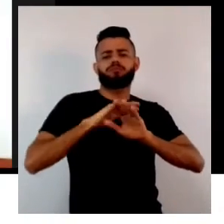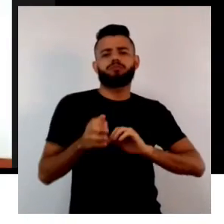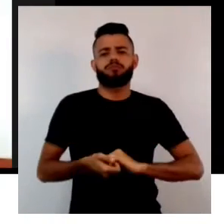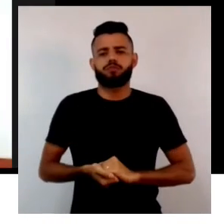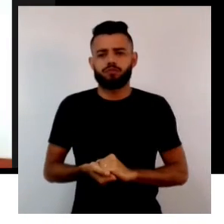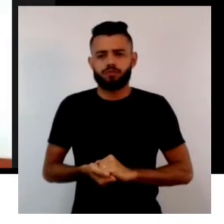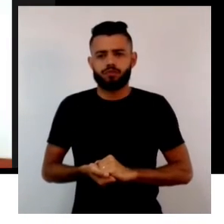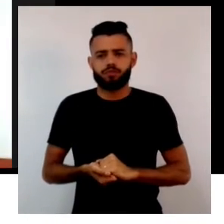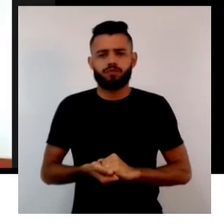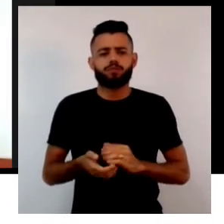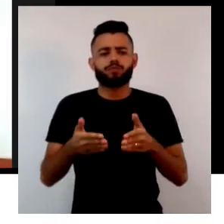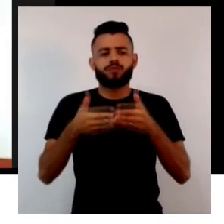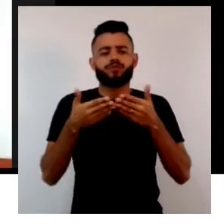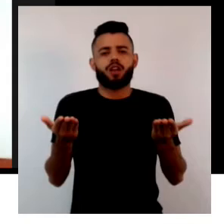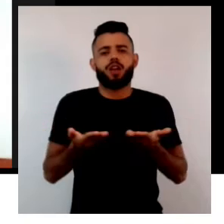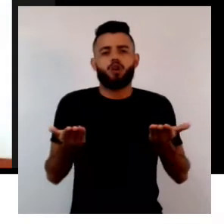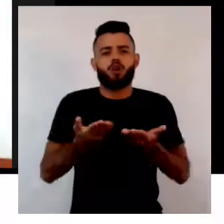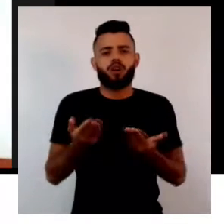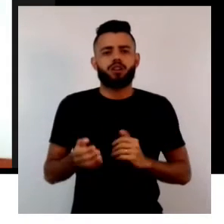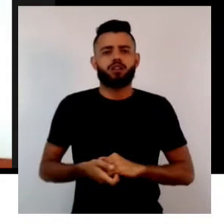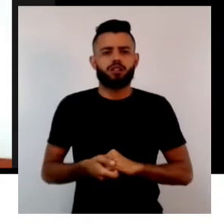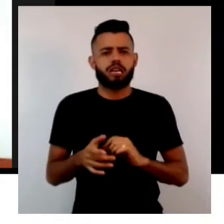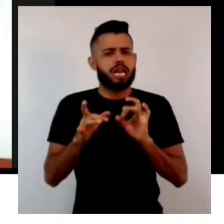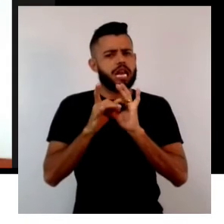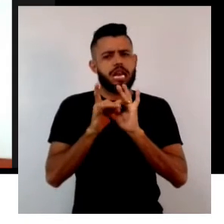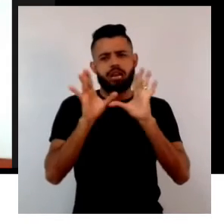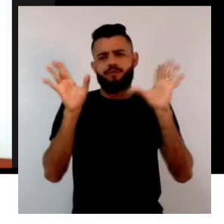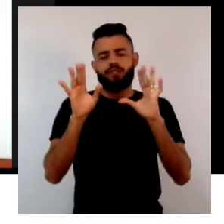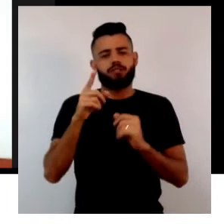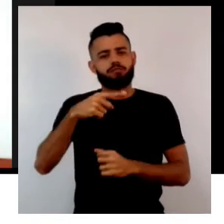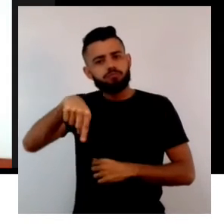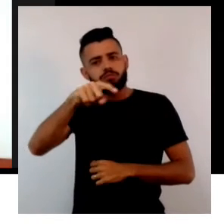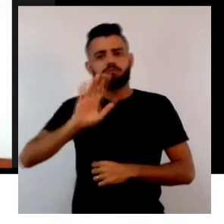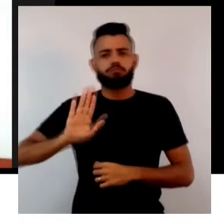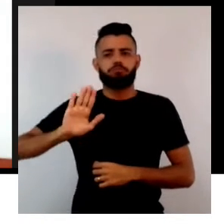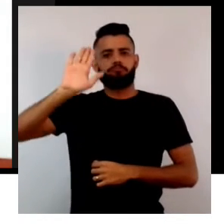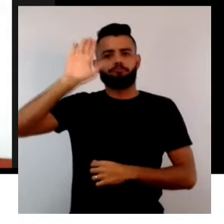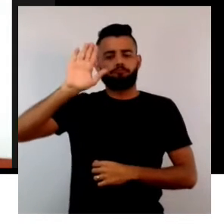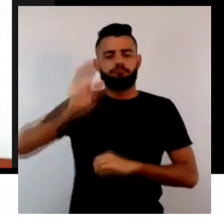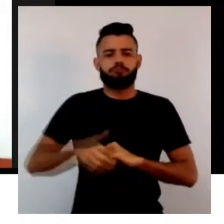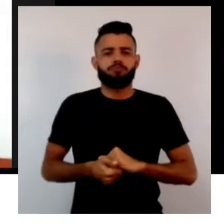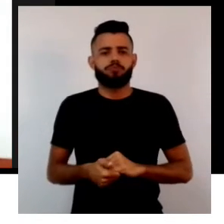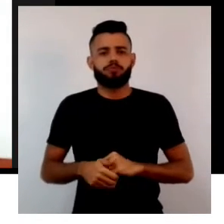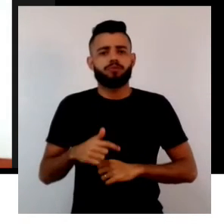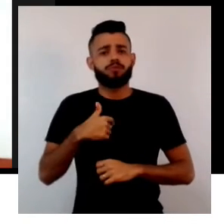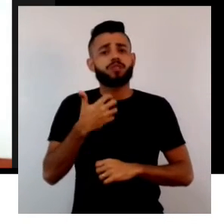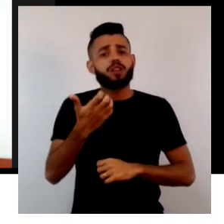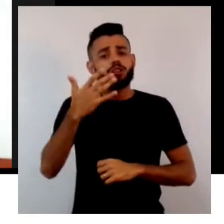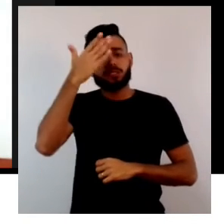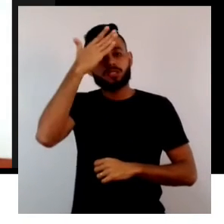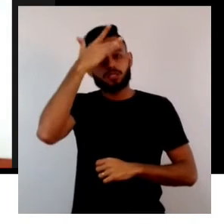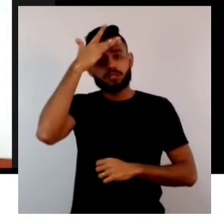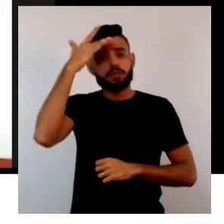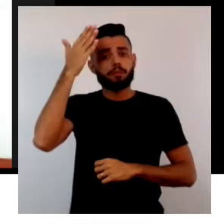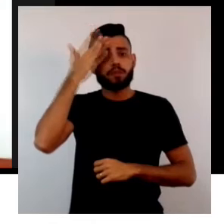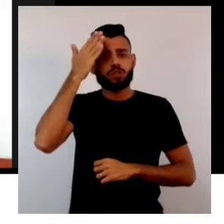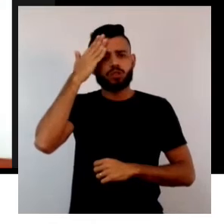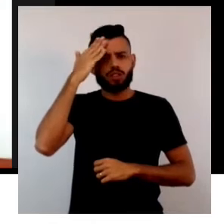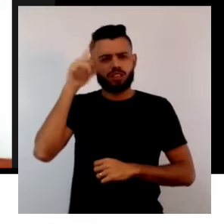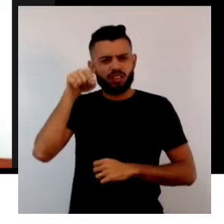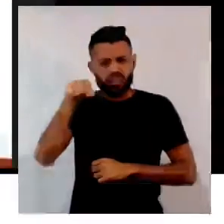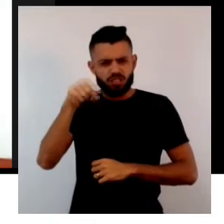está livre, assim, se alguém quiser levantar a mão, porque eu quero saber quem é que concorda que é uma falácia. A imparcialidade jornalística é uma